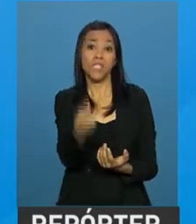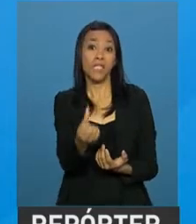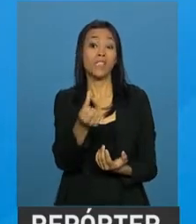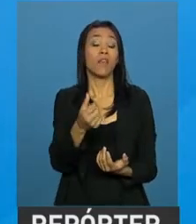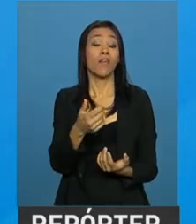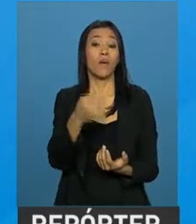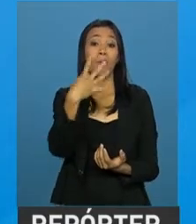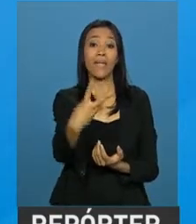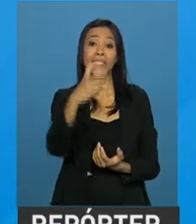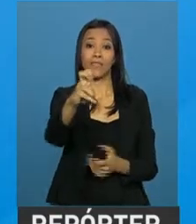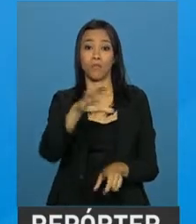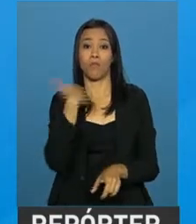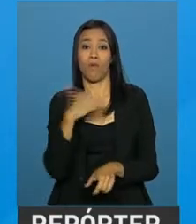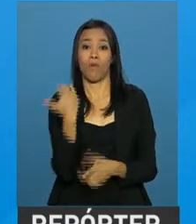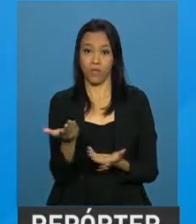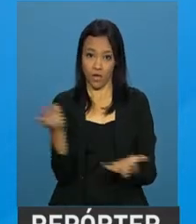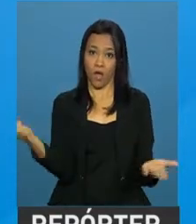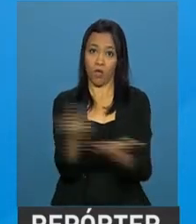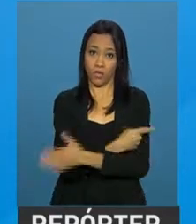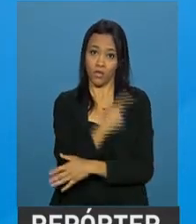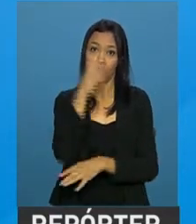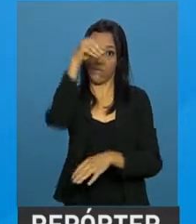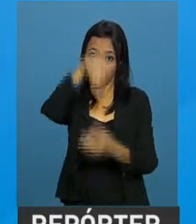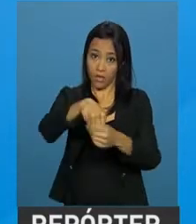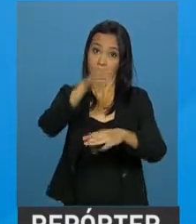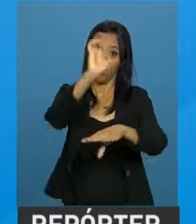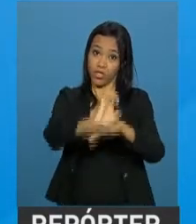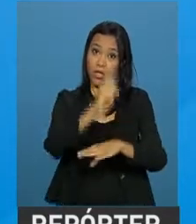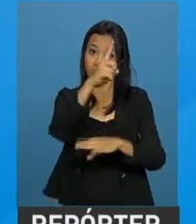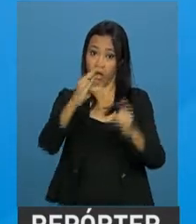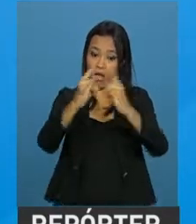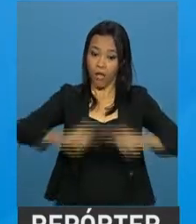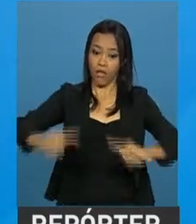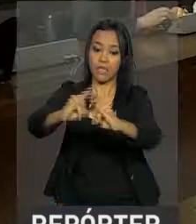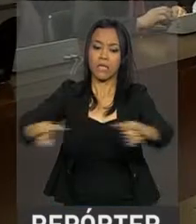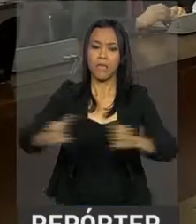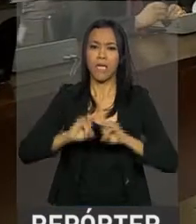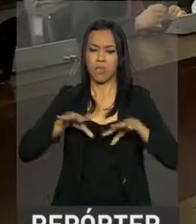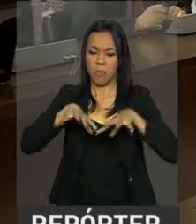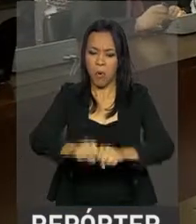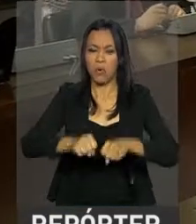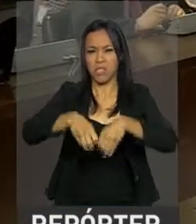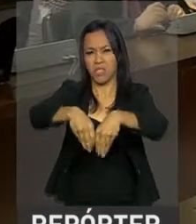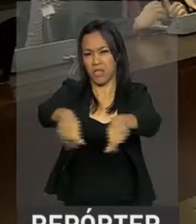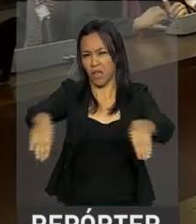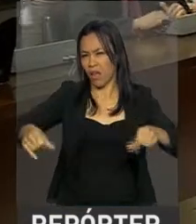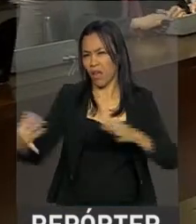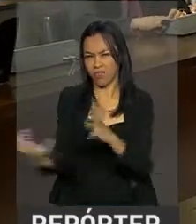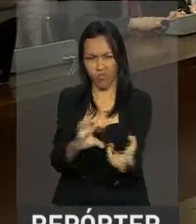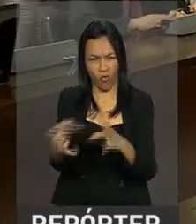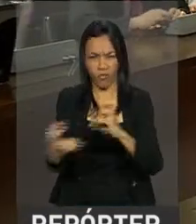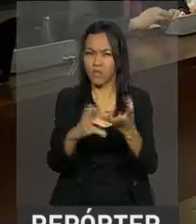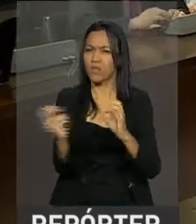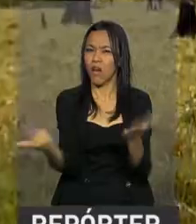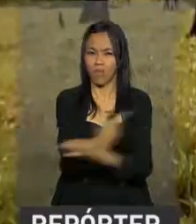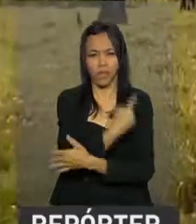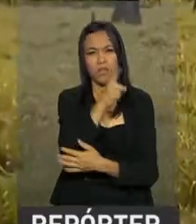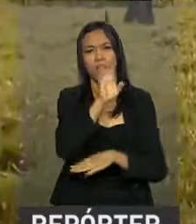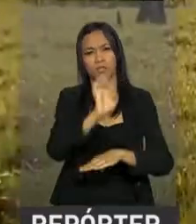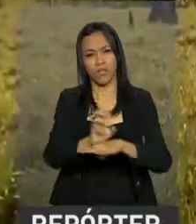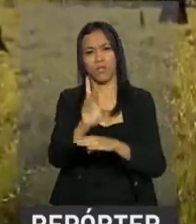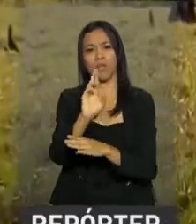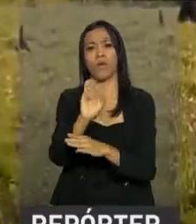mortes dentro ou fora dos assentamentos, das ocupações. Uma das soluções apresentadas pelo governo foi